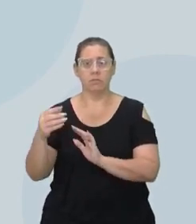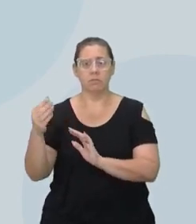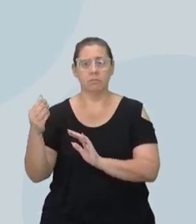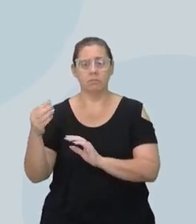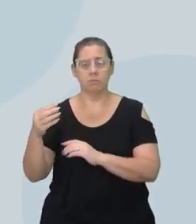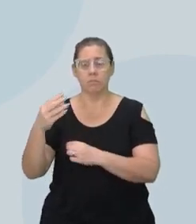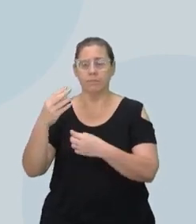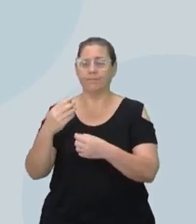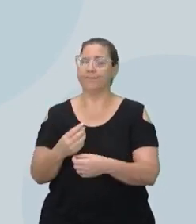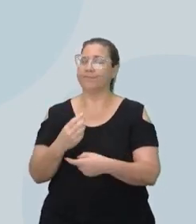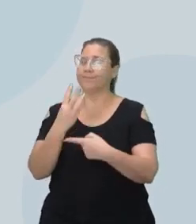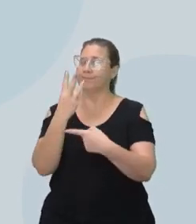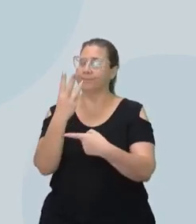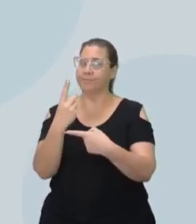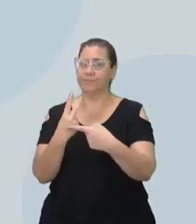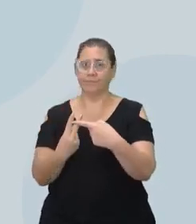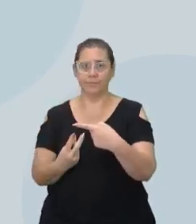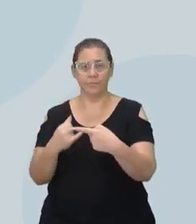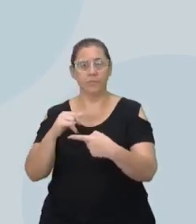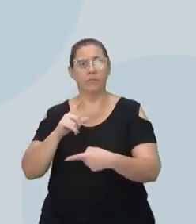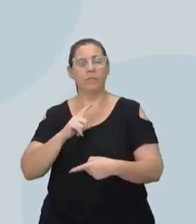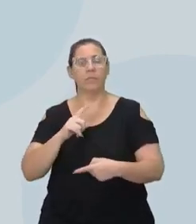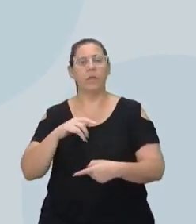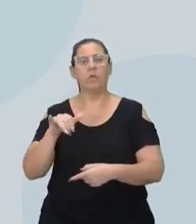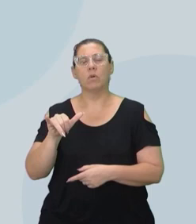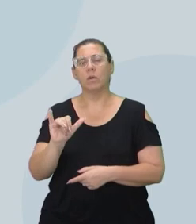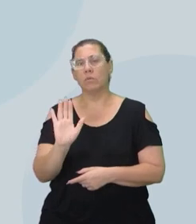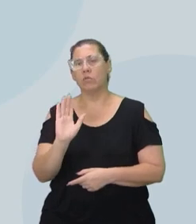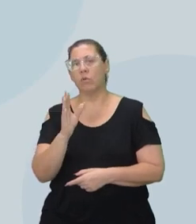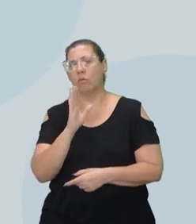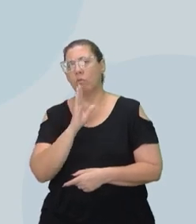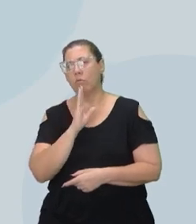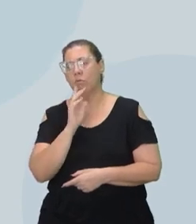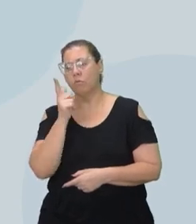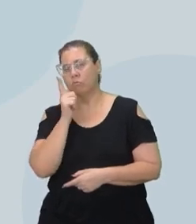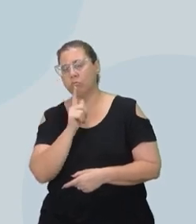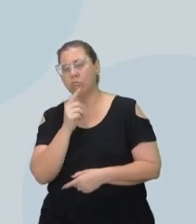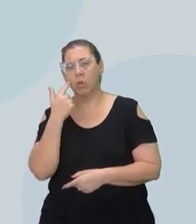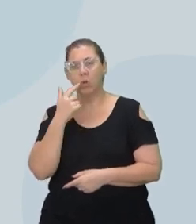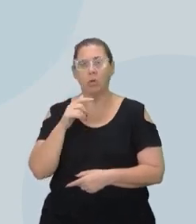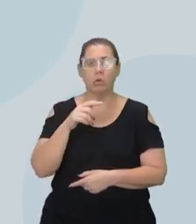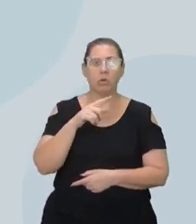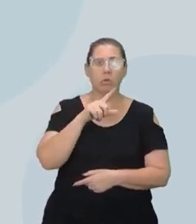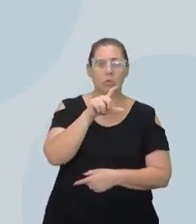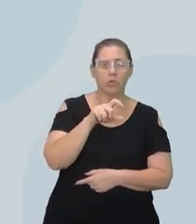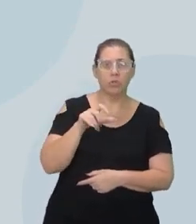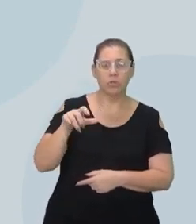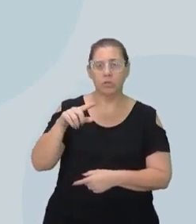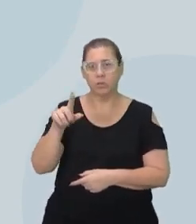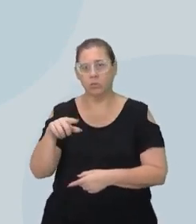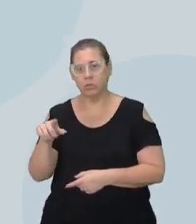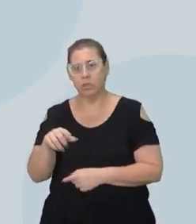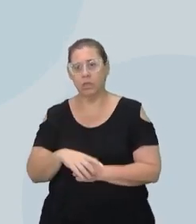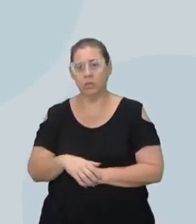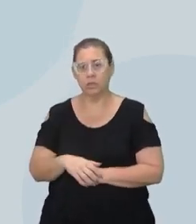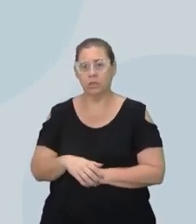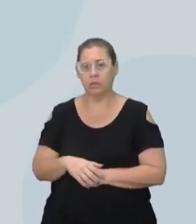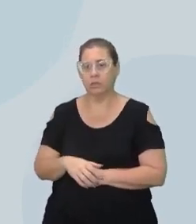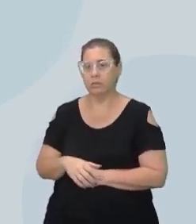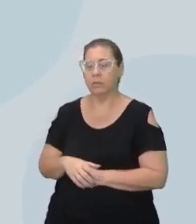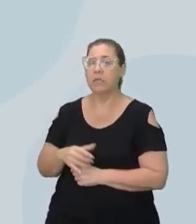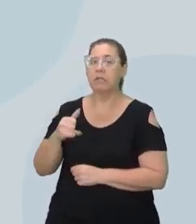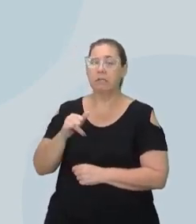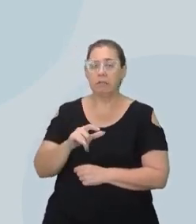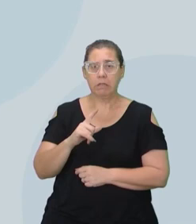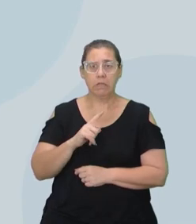meios. Se eu tenho y, será que eu já consigo achar o x e o z? Neste caso aqui, se